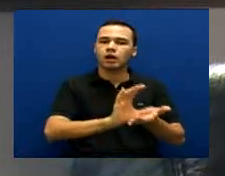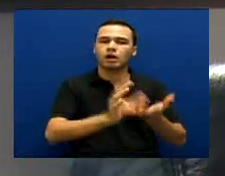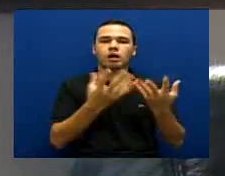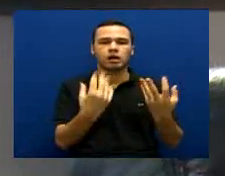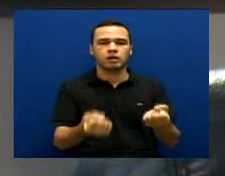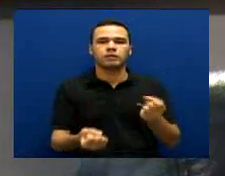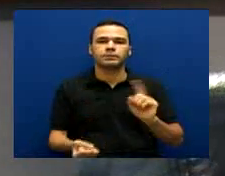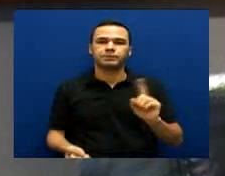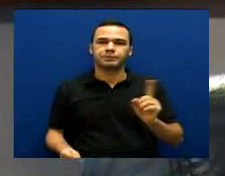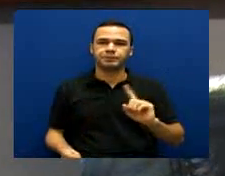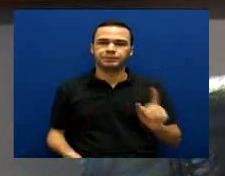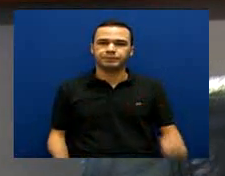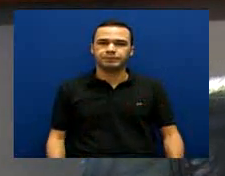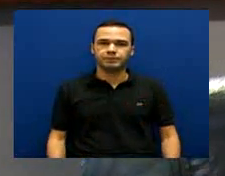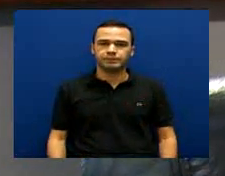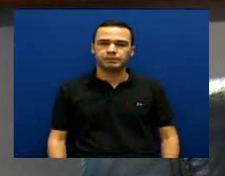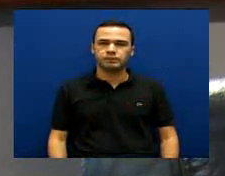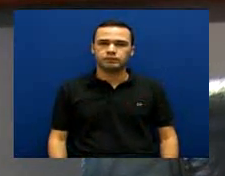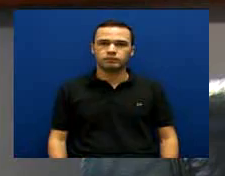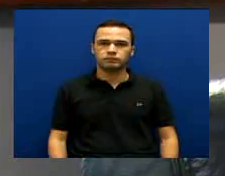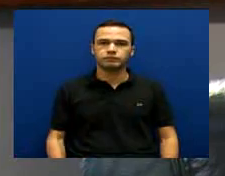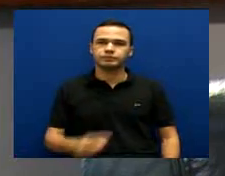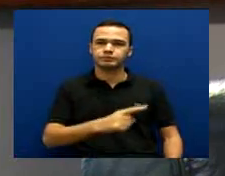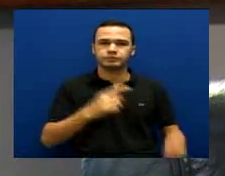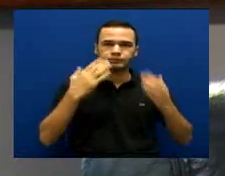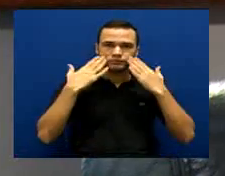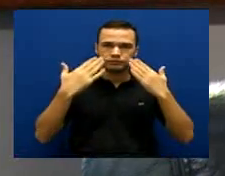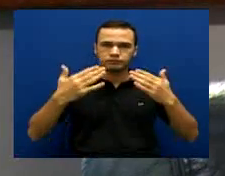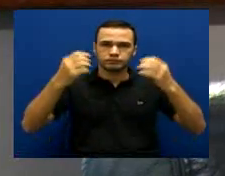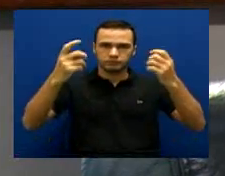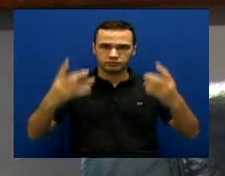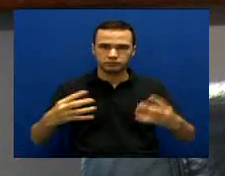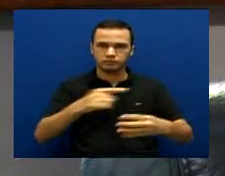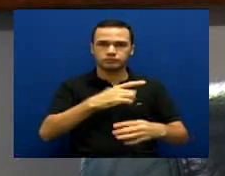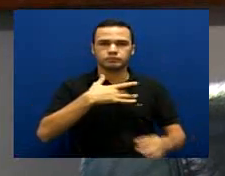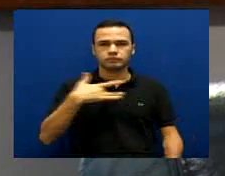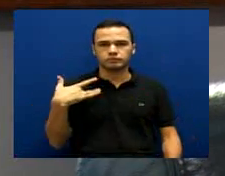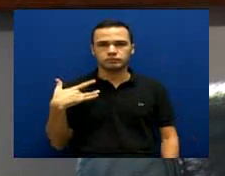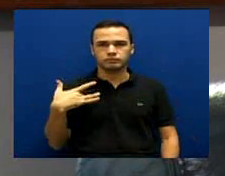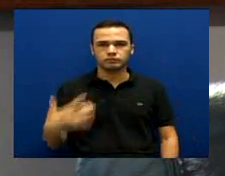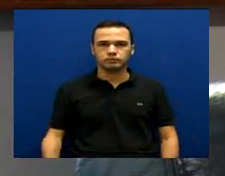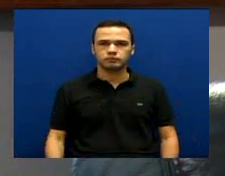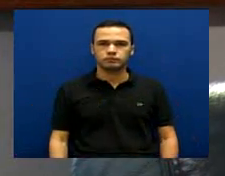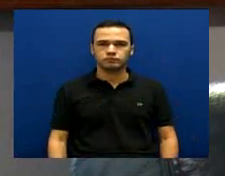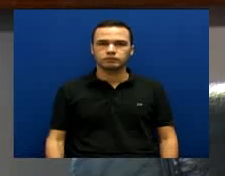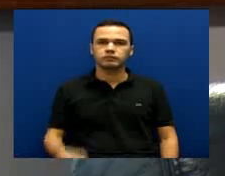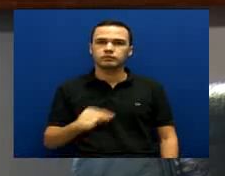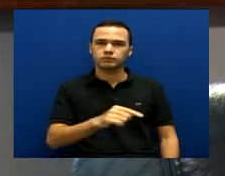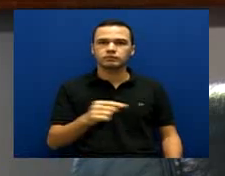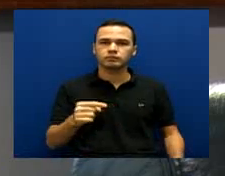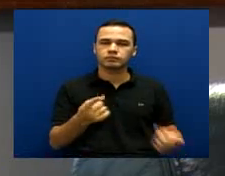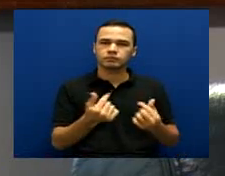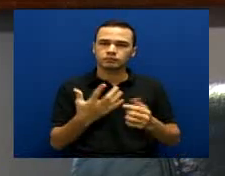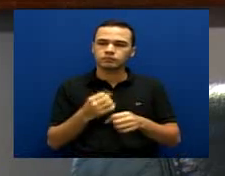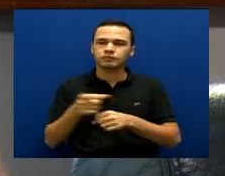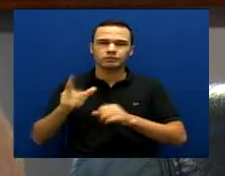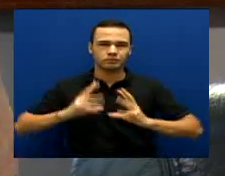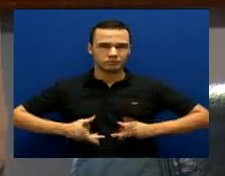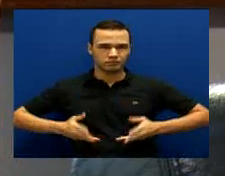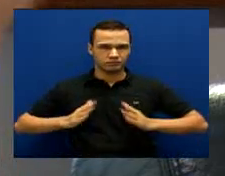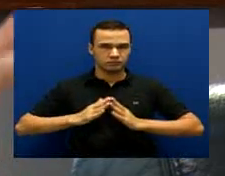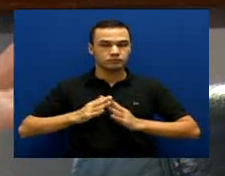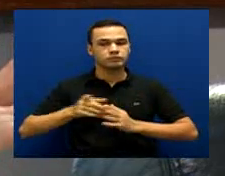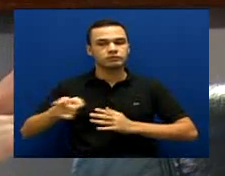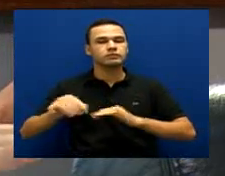da dados apresentados pela área de saúde a requisição da santa casa foi